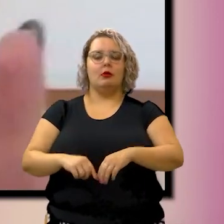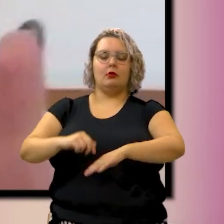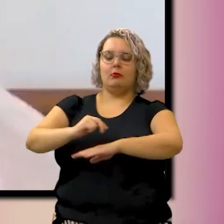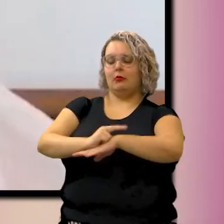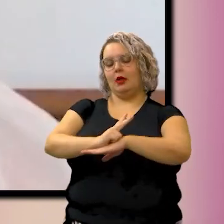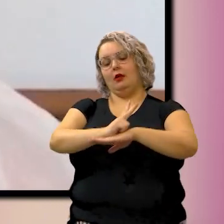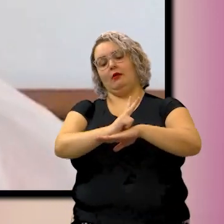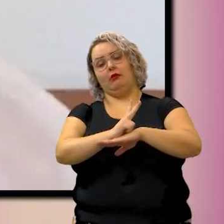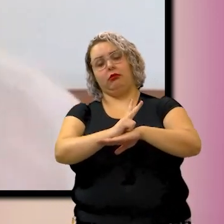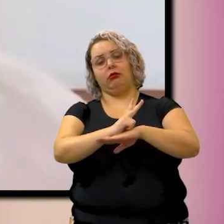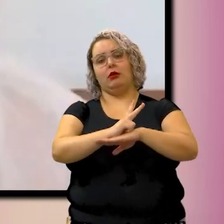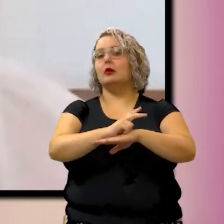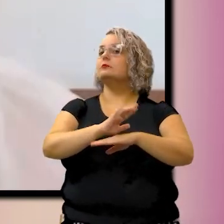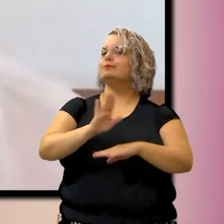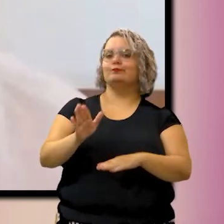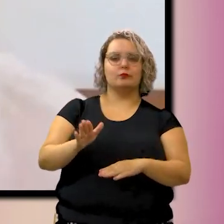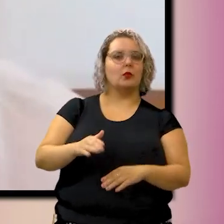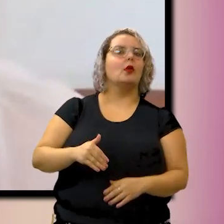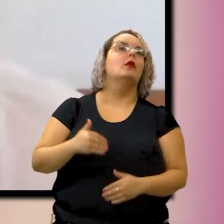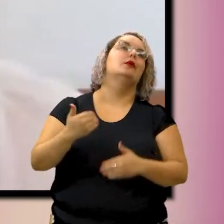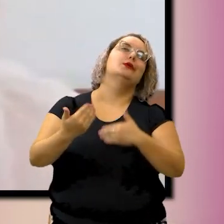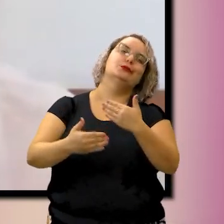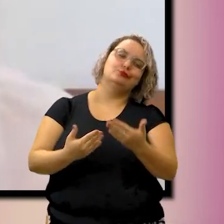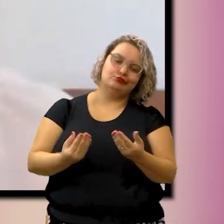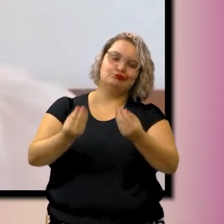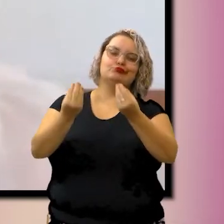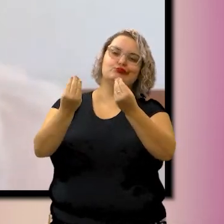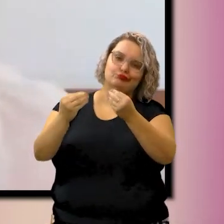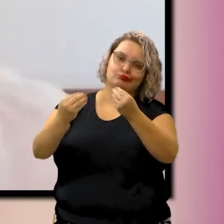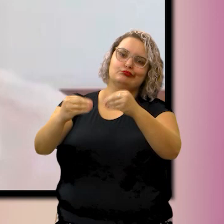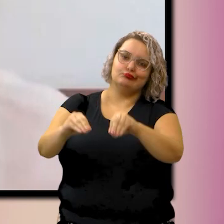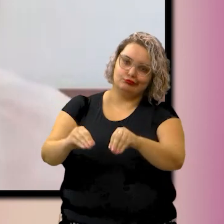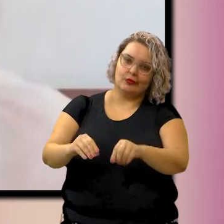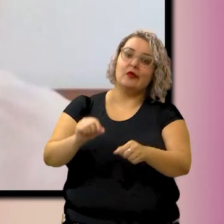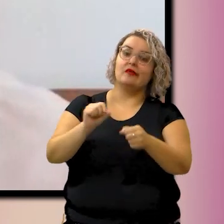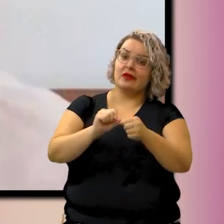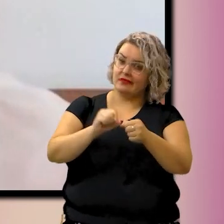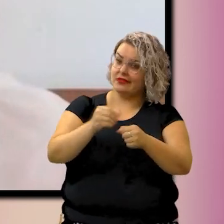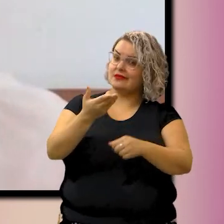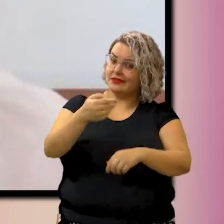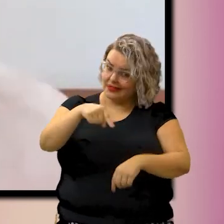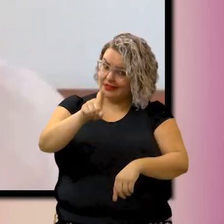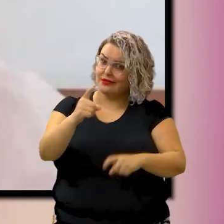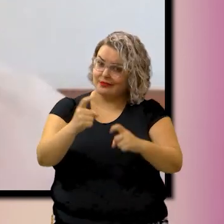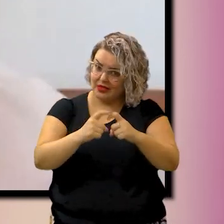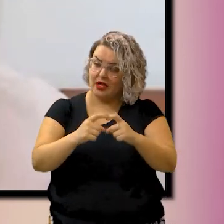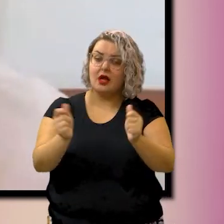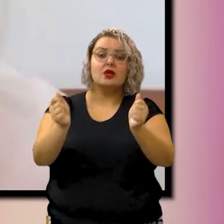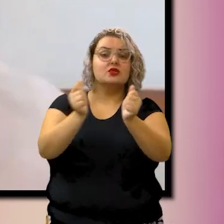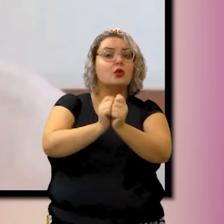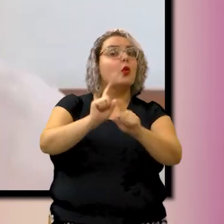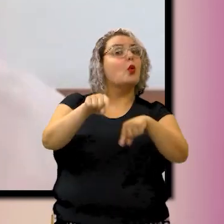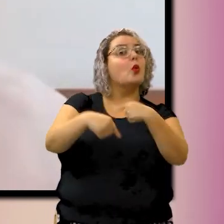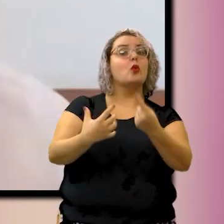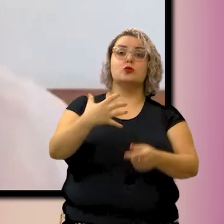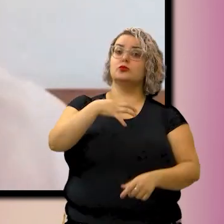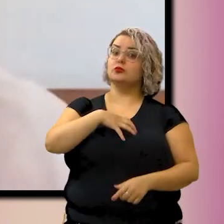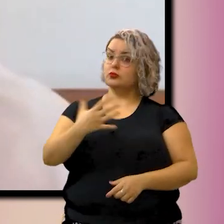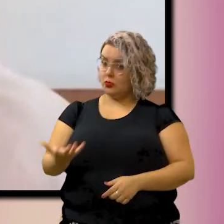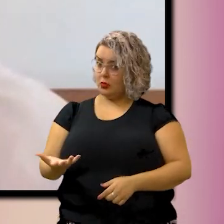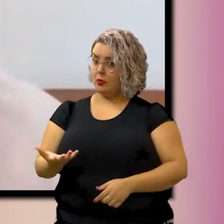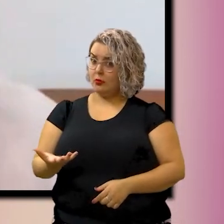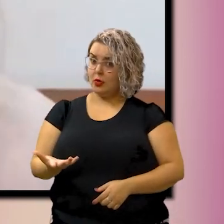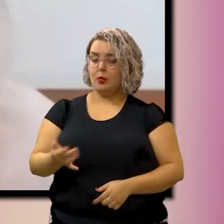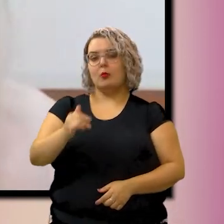às vezes, uma perna para cima. É uma dor que vai piorando com o tempo e vai te fazer procurar uma ajuda. E associado à dor, a gente pode ter